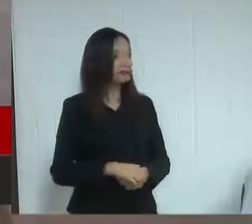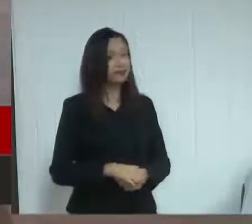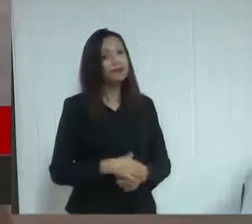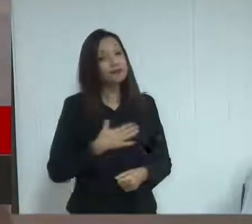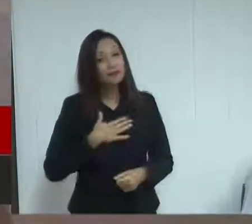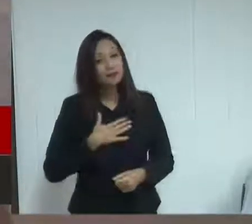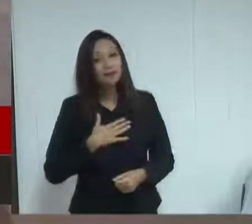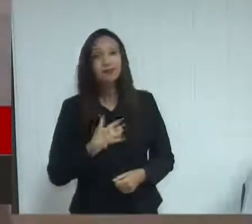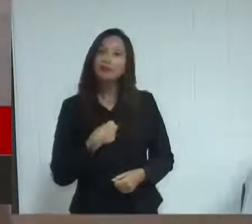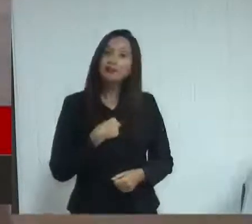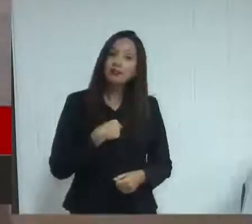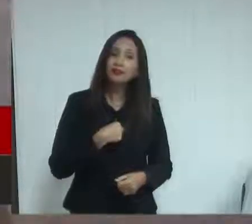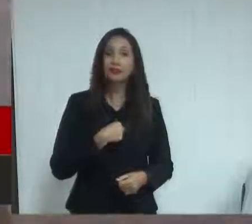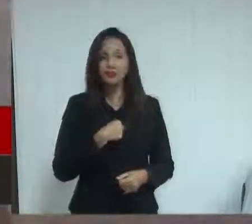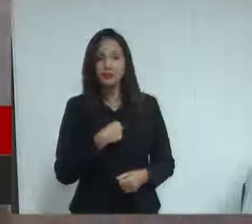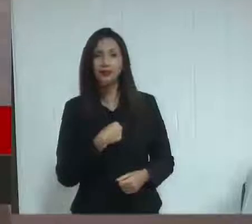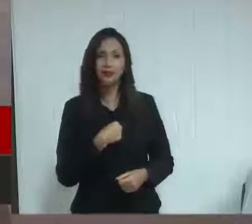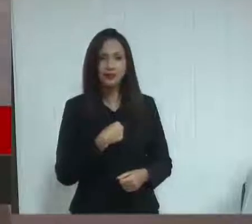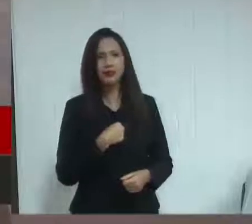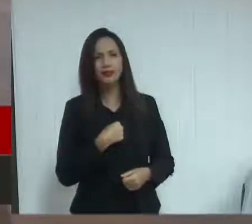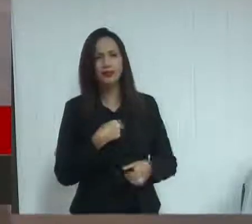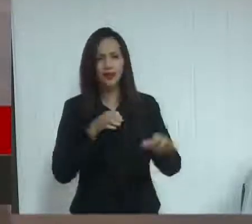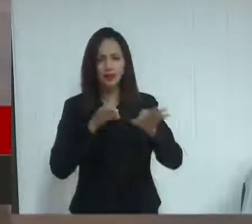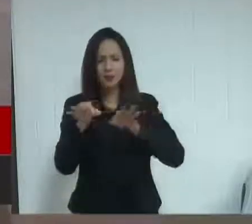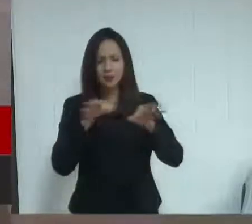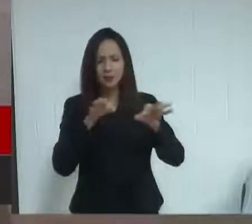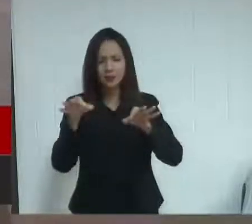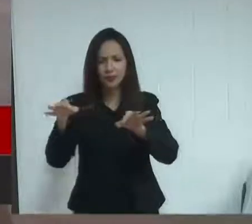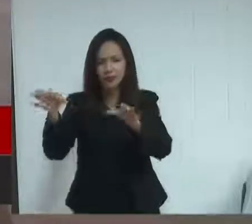Eu vou continuar falando que esse projeto